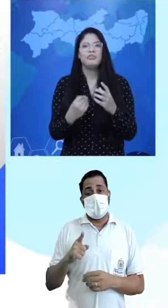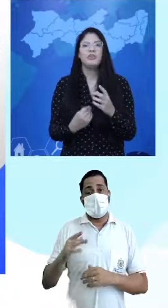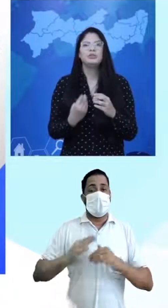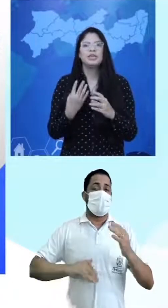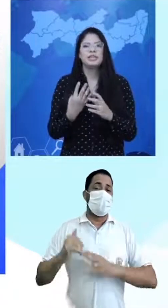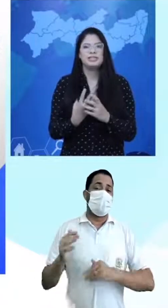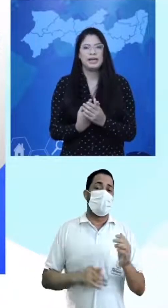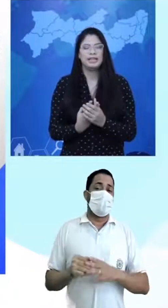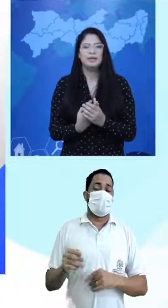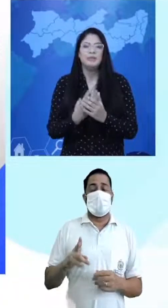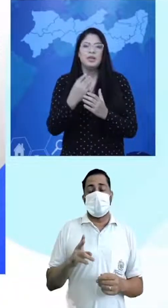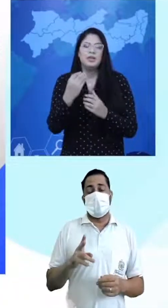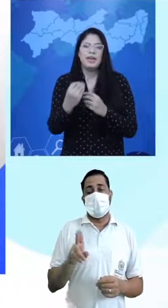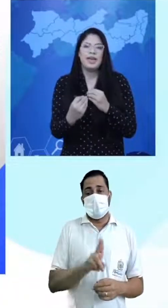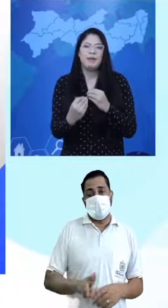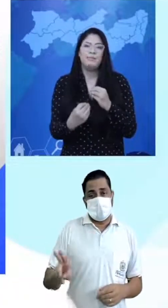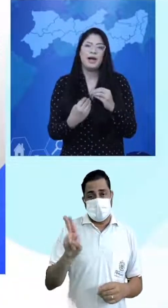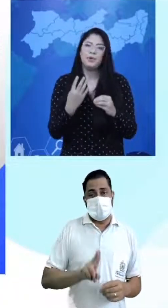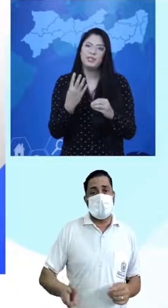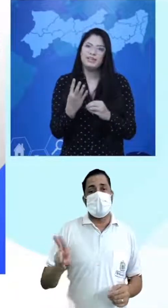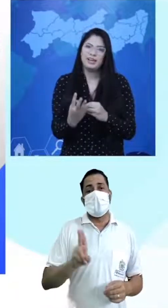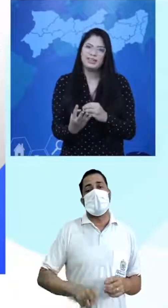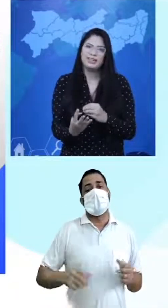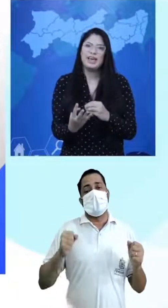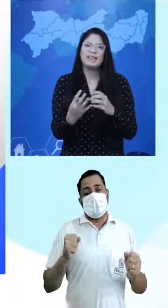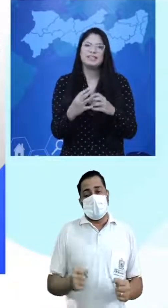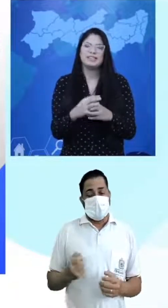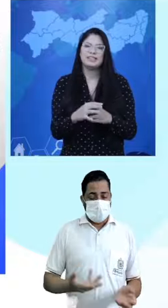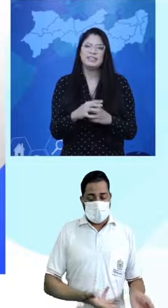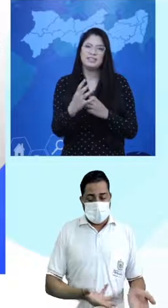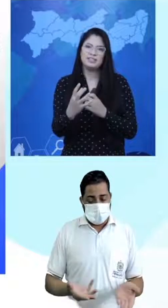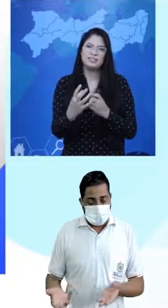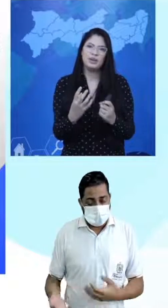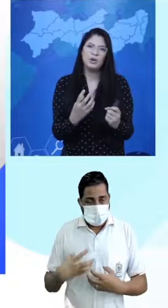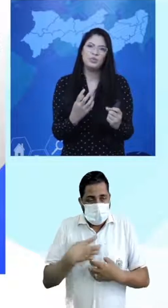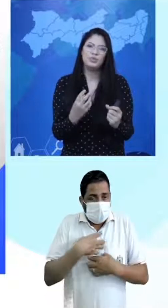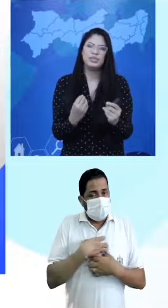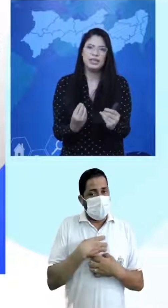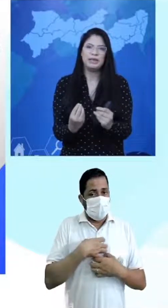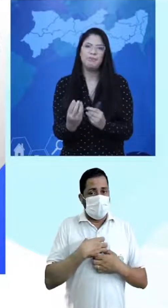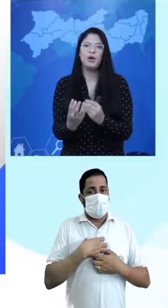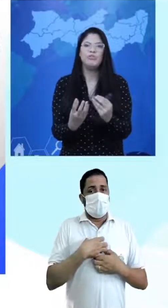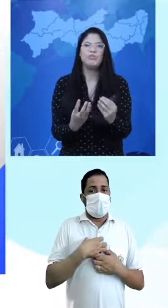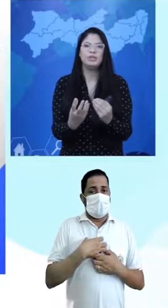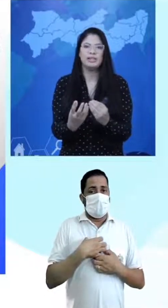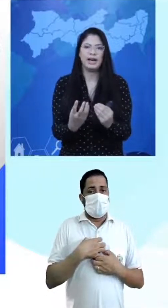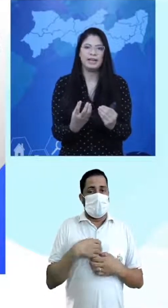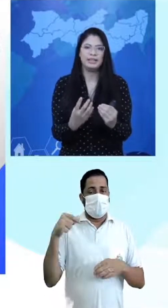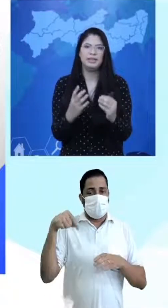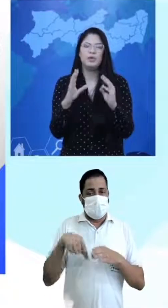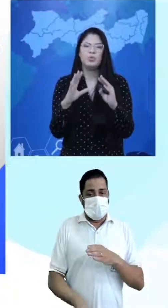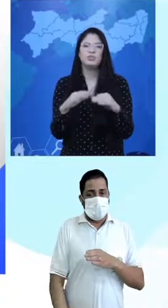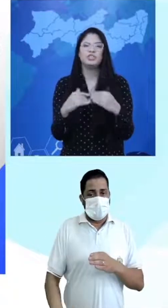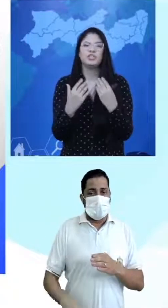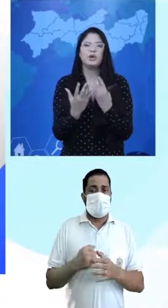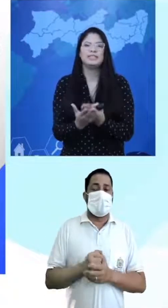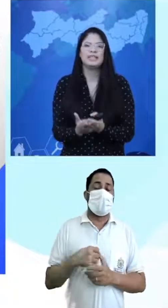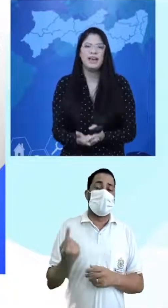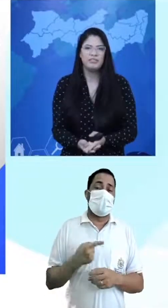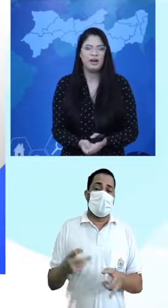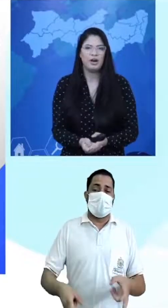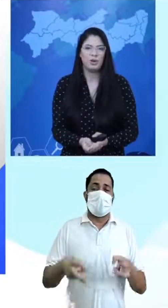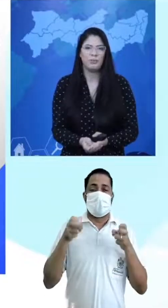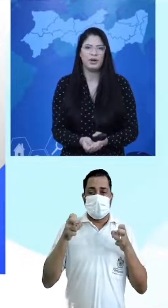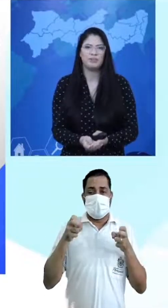ela foi utilizada para poder trazer essa sensação de profundidade quando a gente